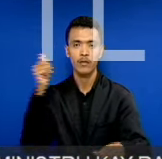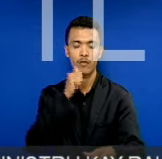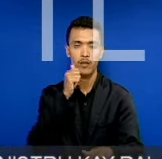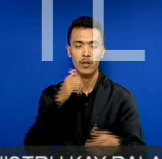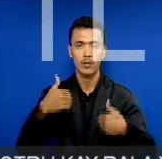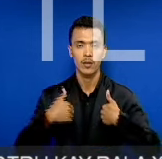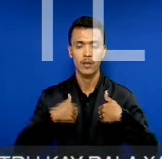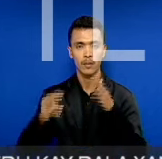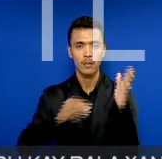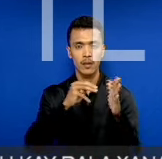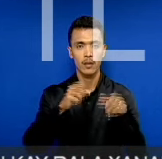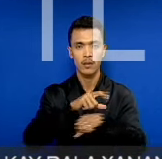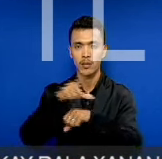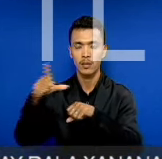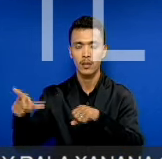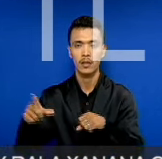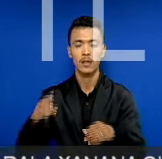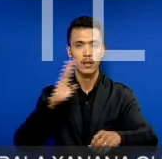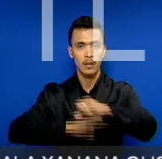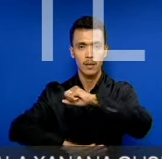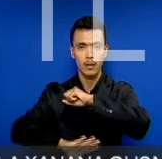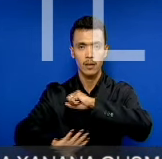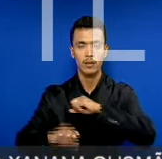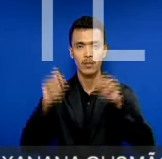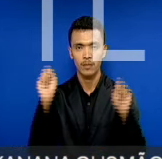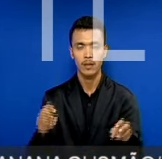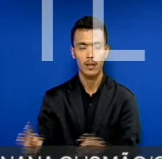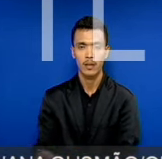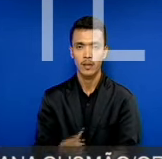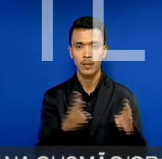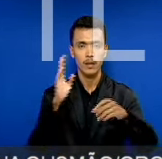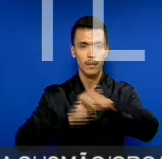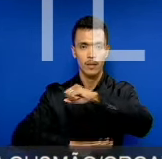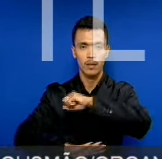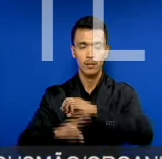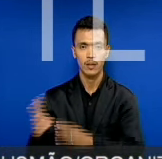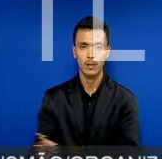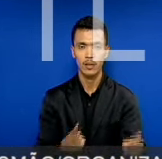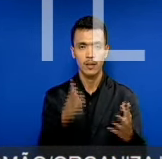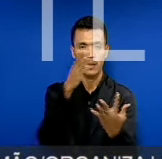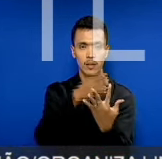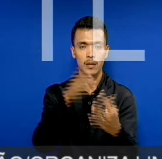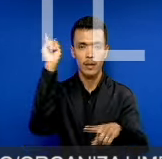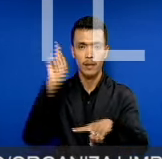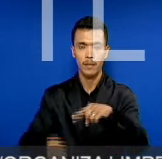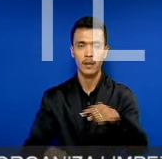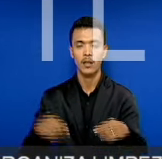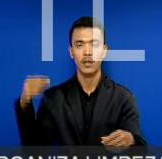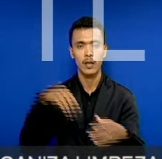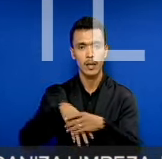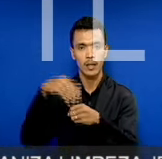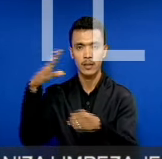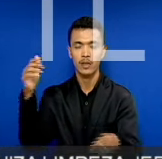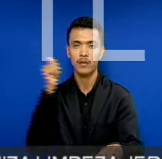media social. Né partos, parto bele iha rolarang, parto bele iha dalang larang, parto bele iha estrada clarang, baila bele colombolik